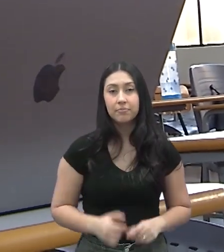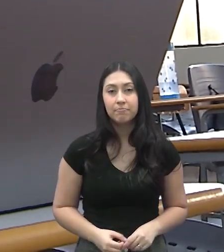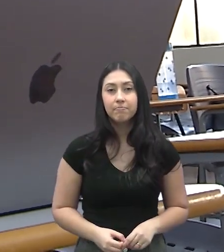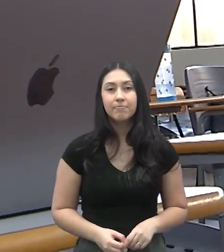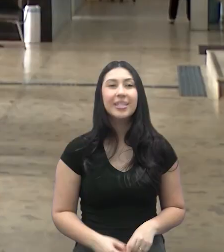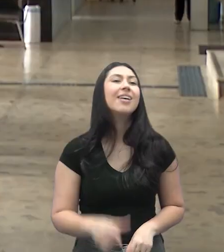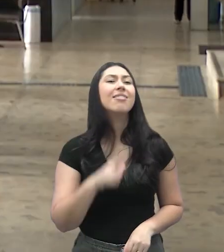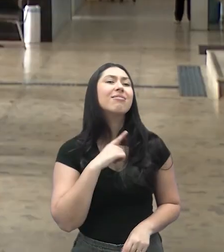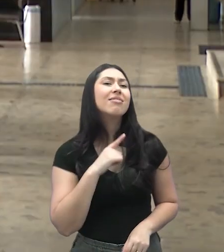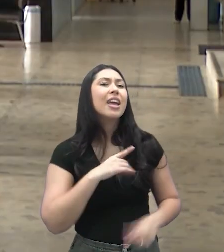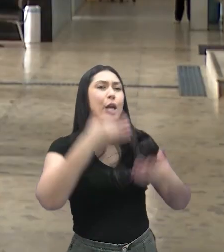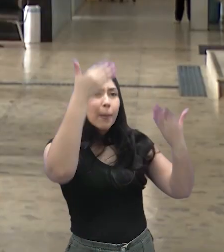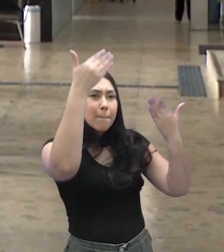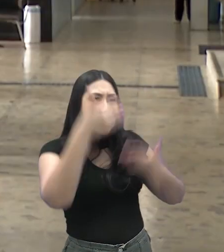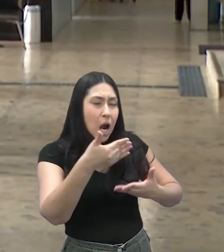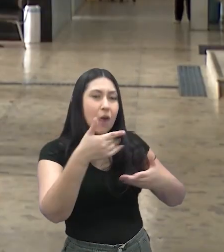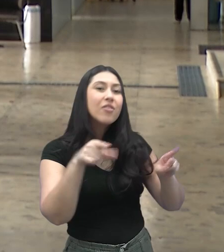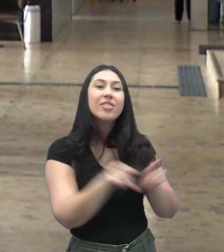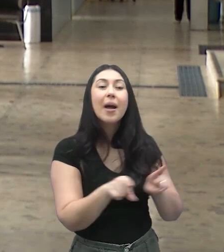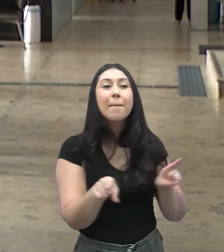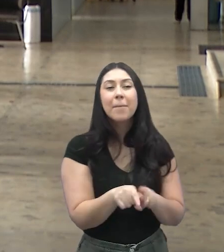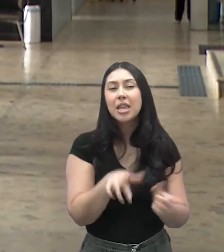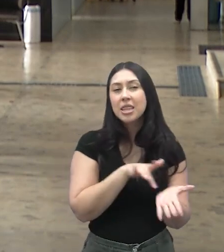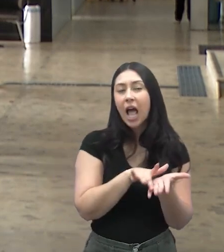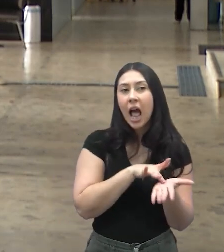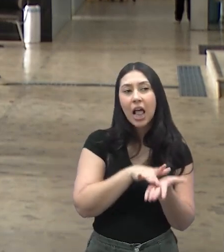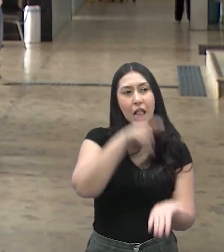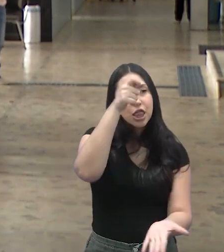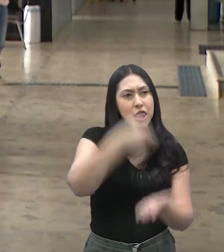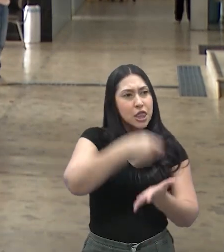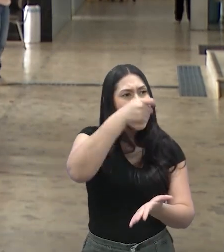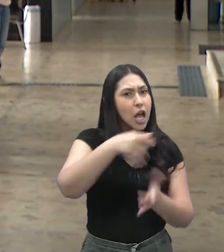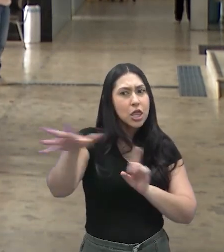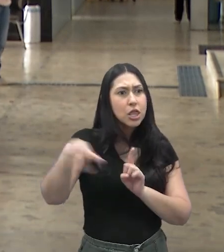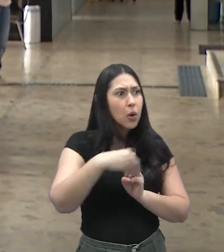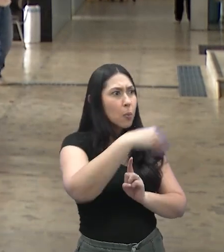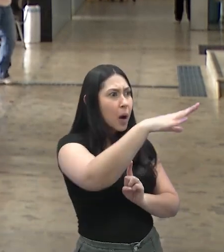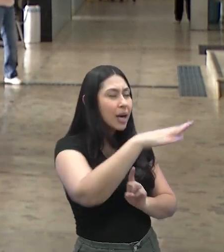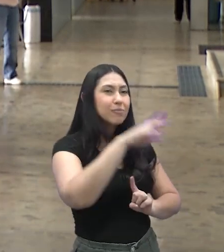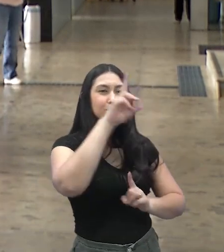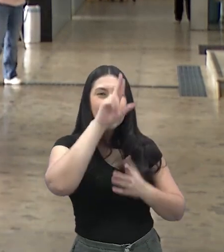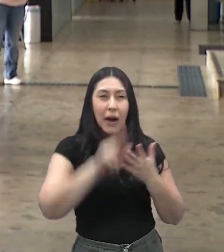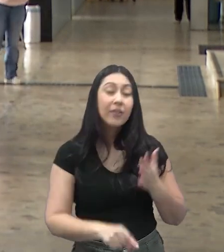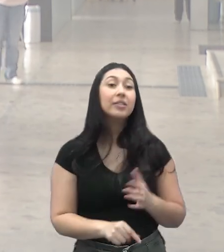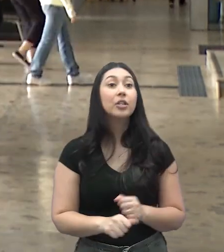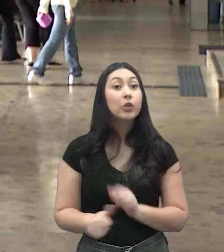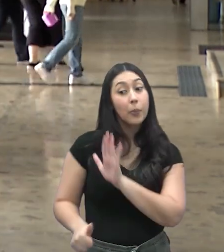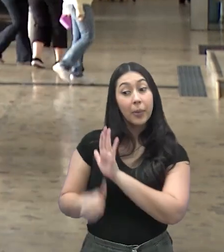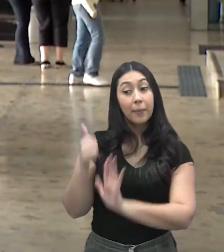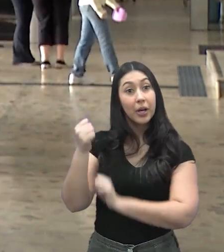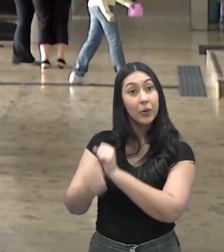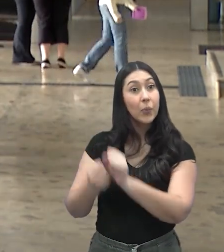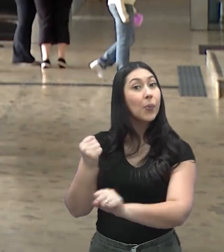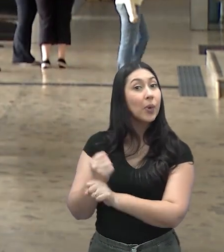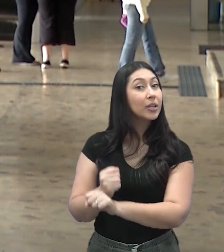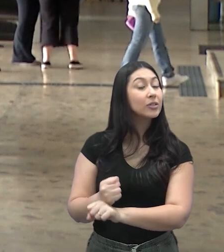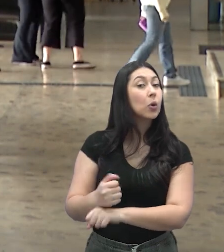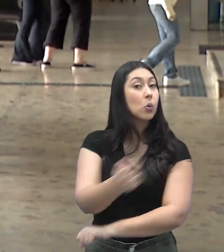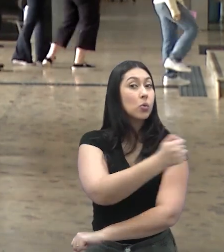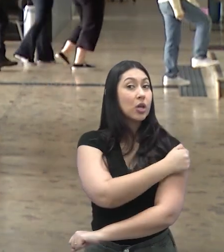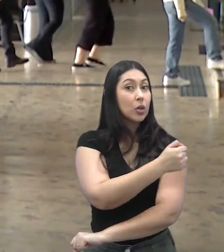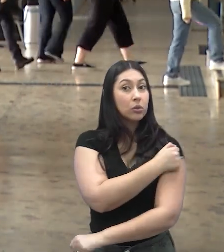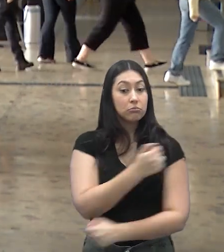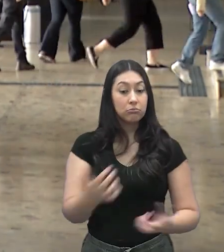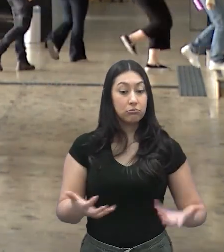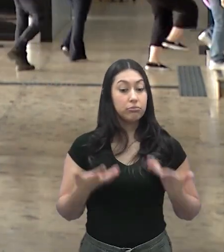da profissão. Tem muitos simulados de júris, simulados de mediação, de arbitragem. Desde o primeiro ano, os alunos